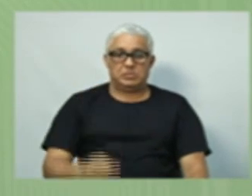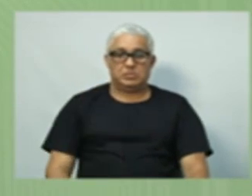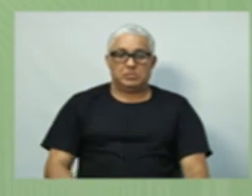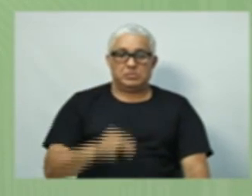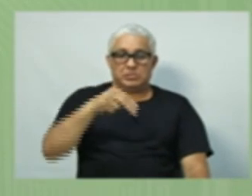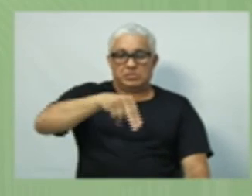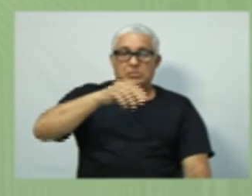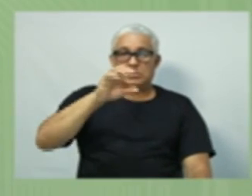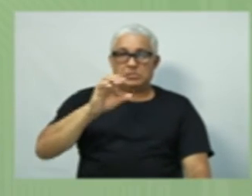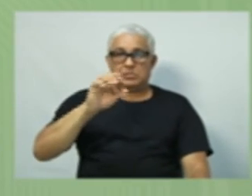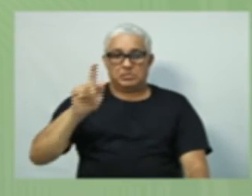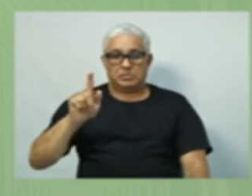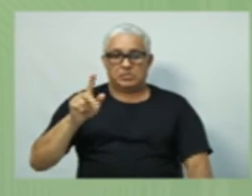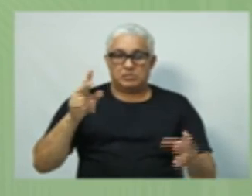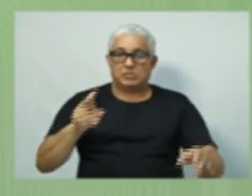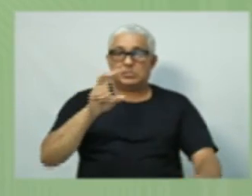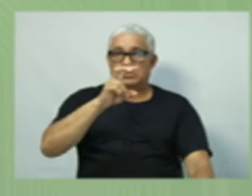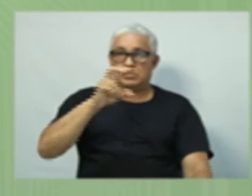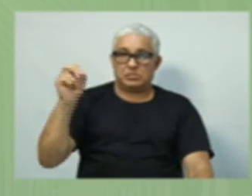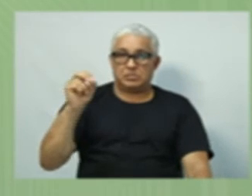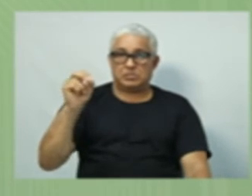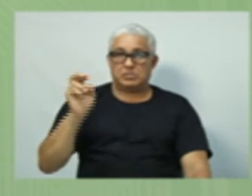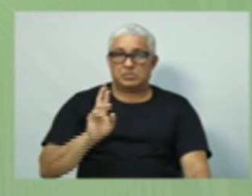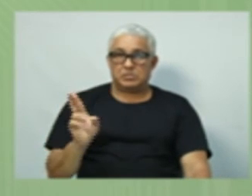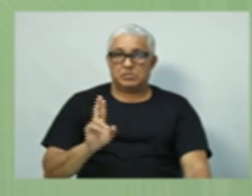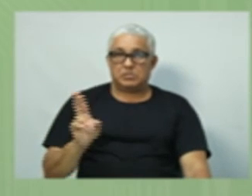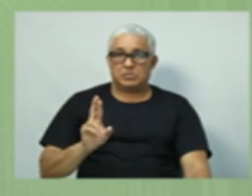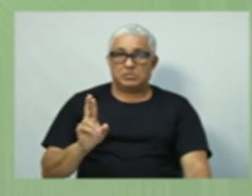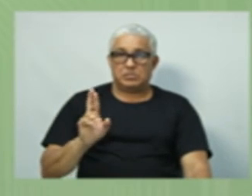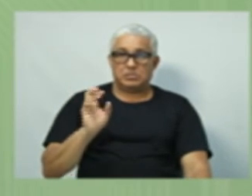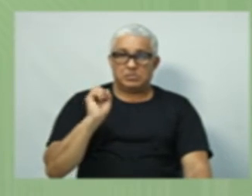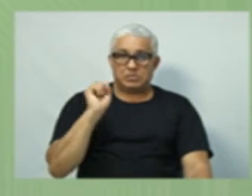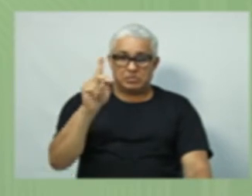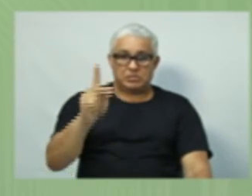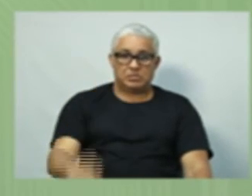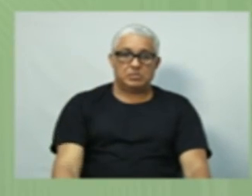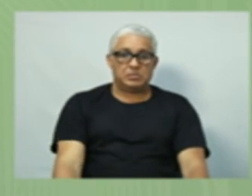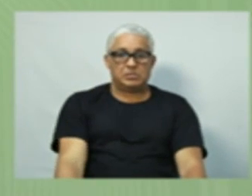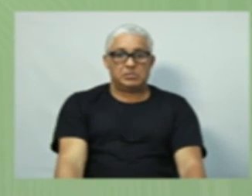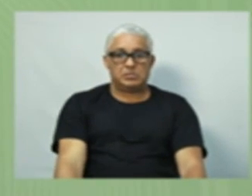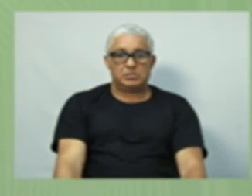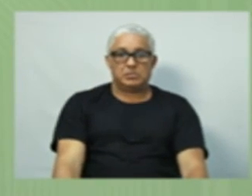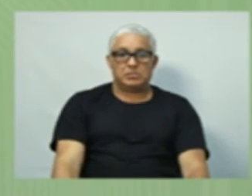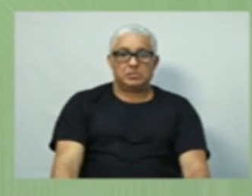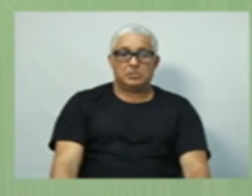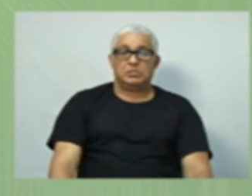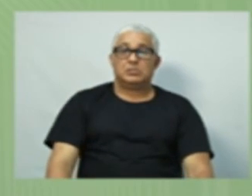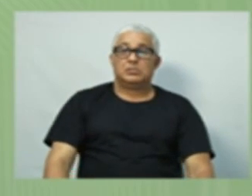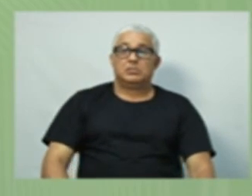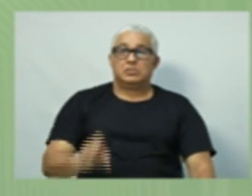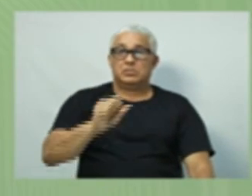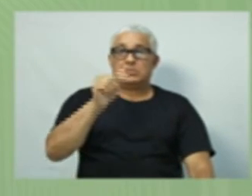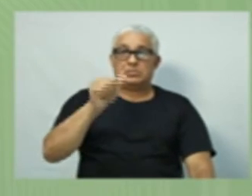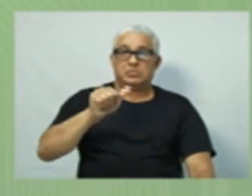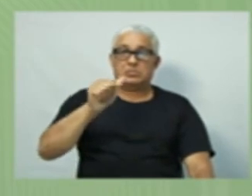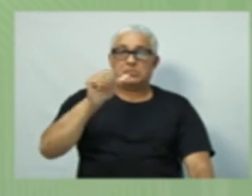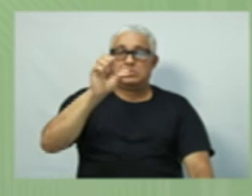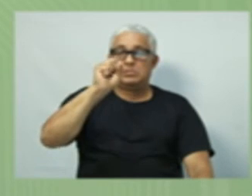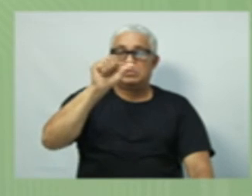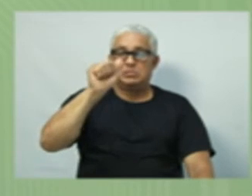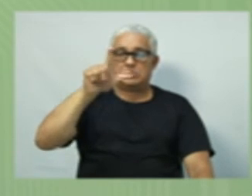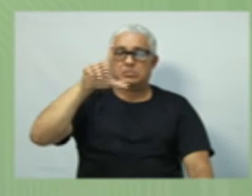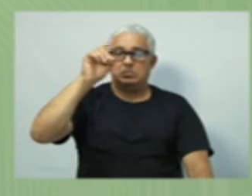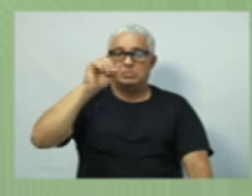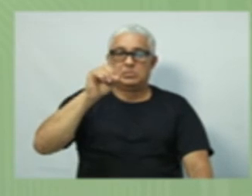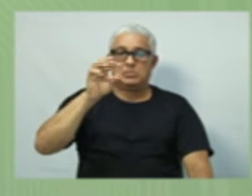capital de giro é igual r$500 ok e o sol de tesouraria é o meu ativo circulante